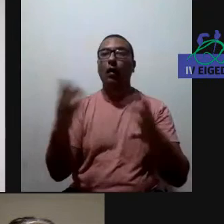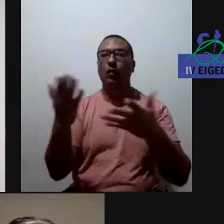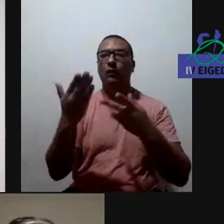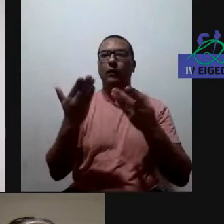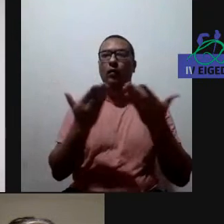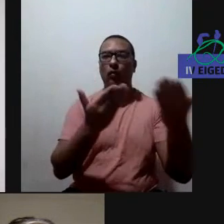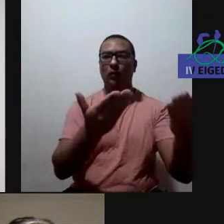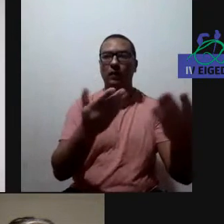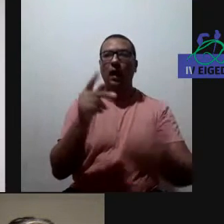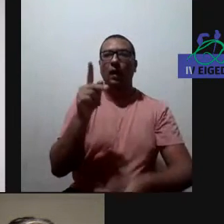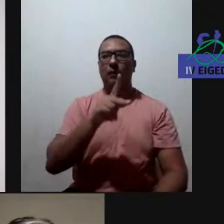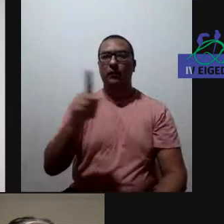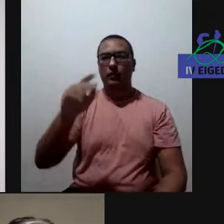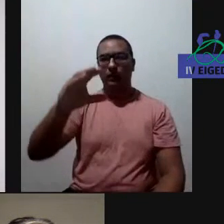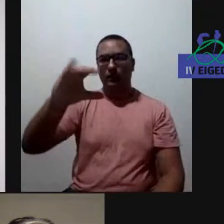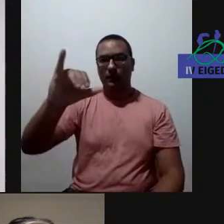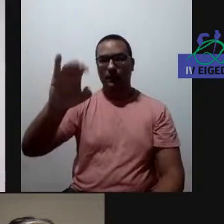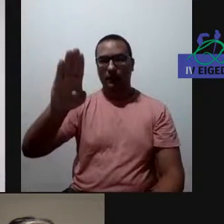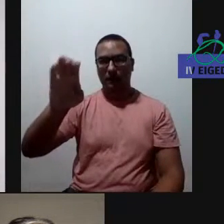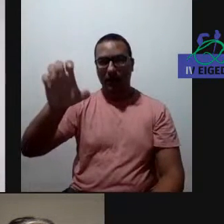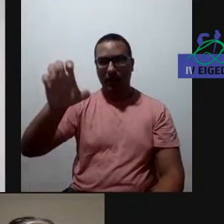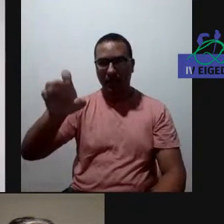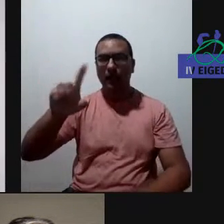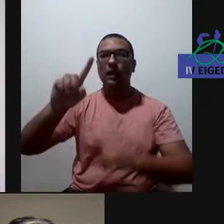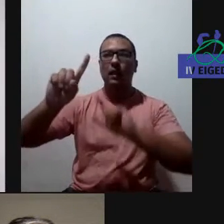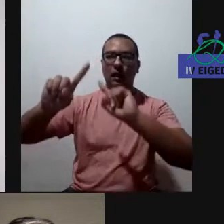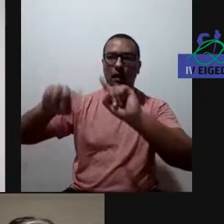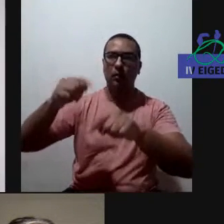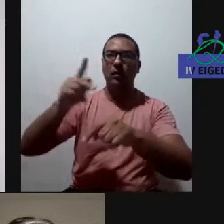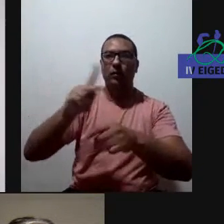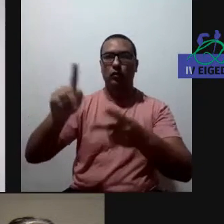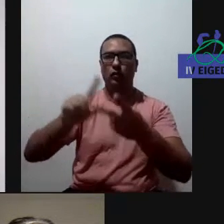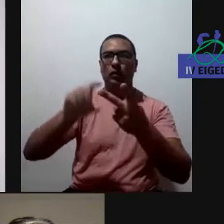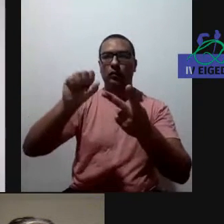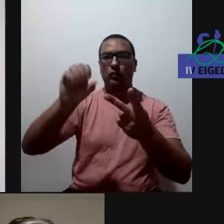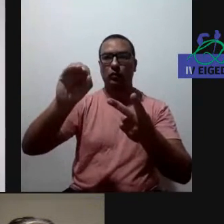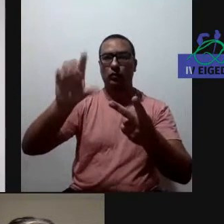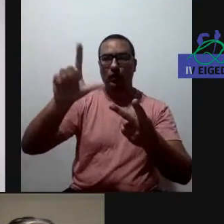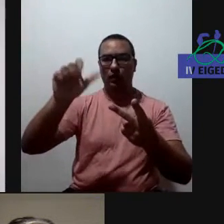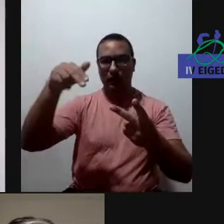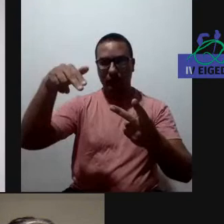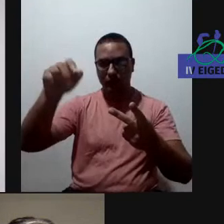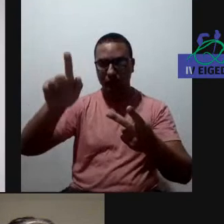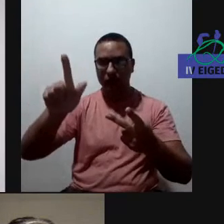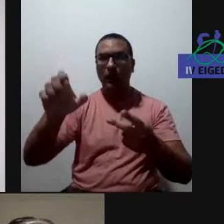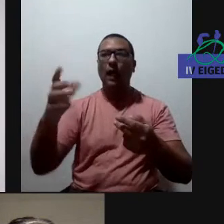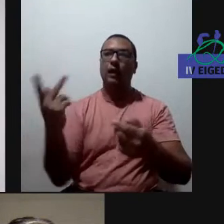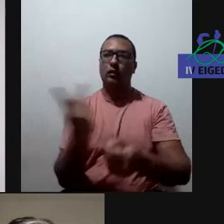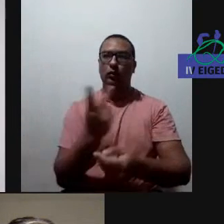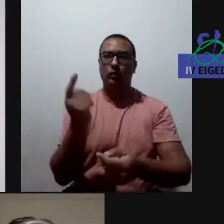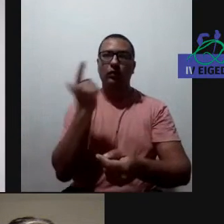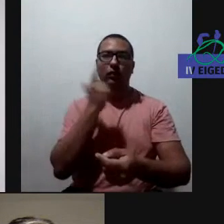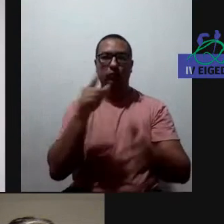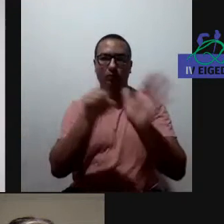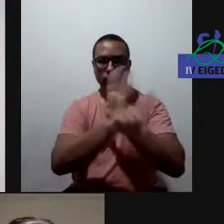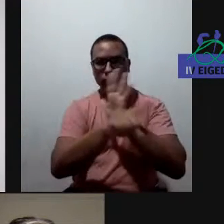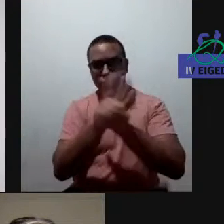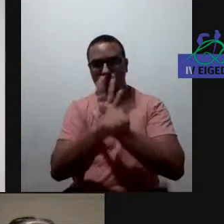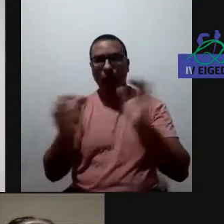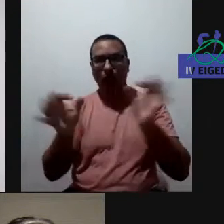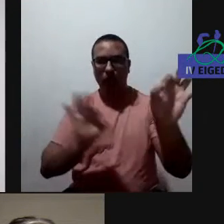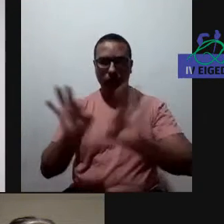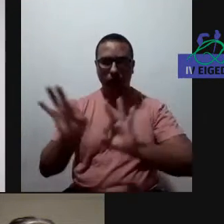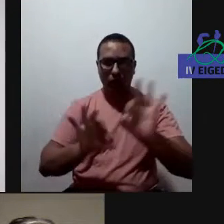a professora Sibeli e, posteriormente, a professora Solange, que vão fazer a mediação dessa mesa, coordenando